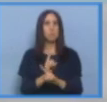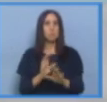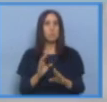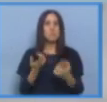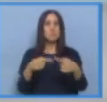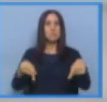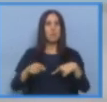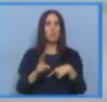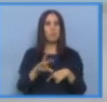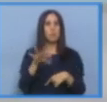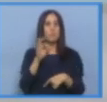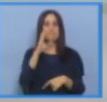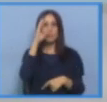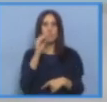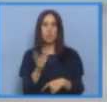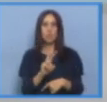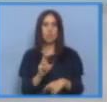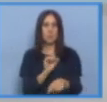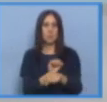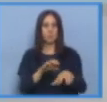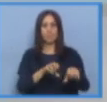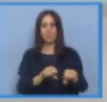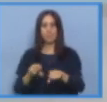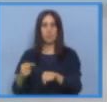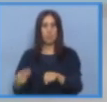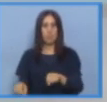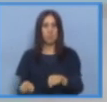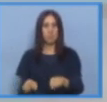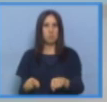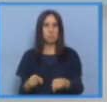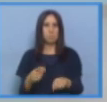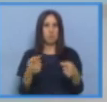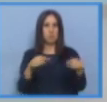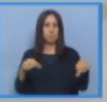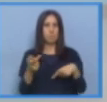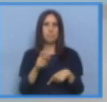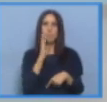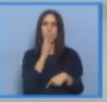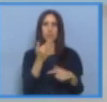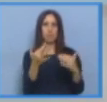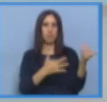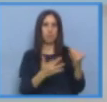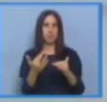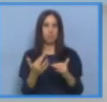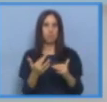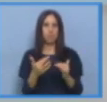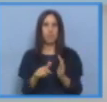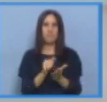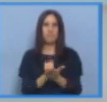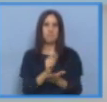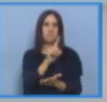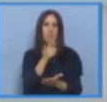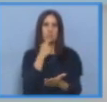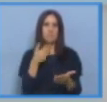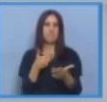das salas escolheremos, dependerá um bocadinho. Estão as duas bloqueadas para qualquer das questões, dependerá um bocadinho da adesão, que será sempre uma incógnita até ao